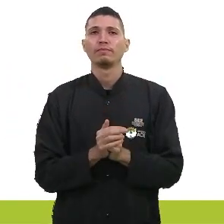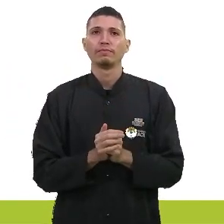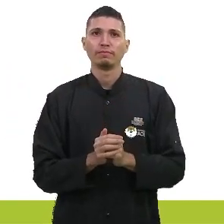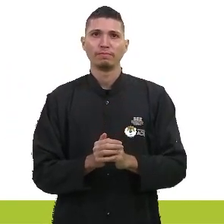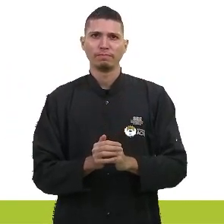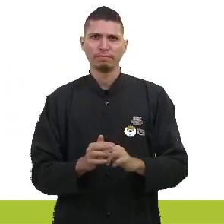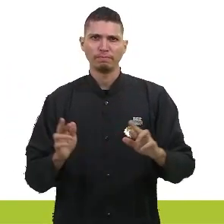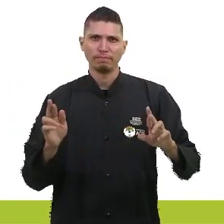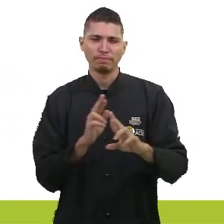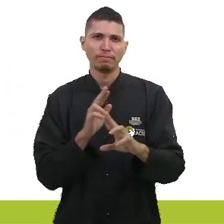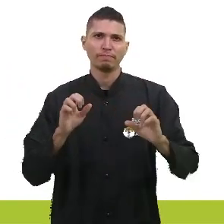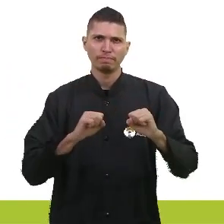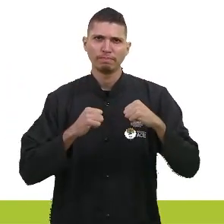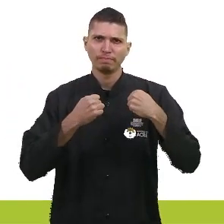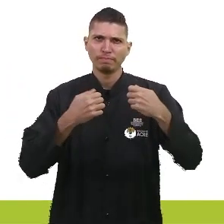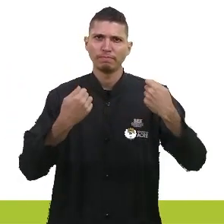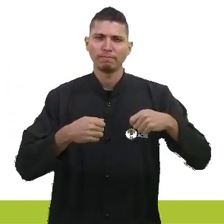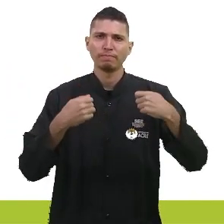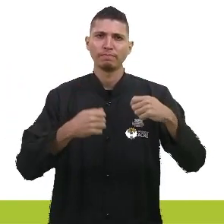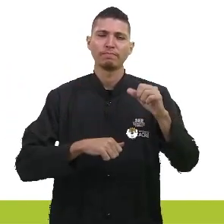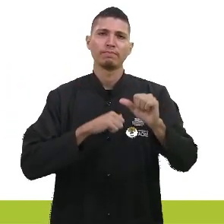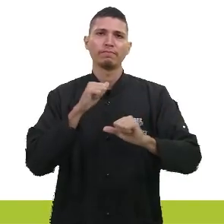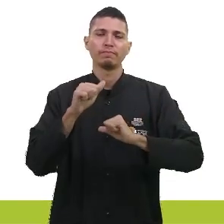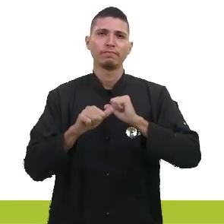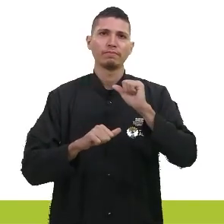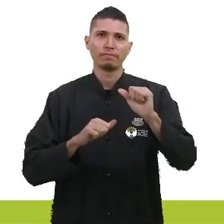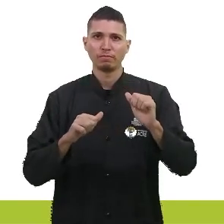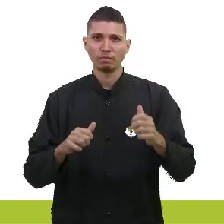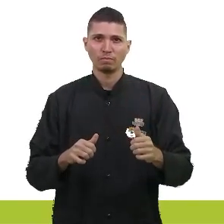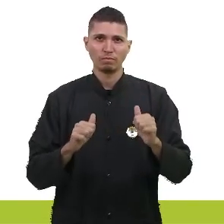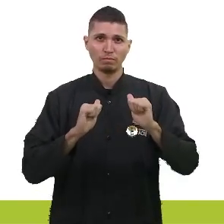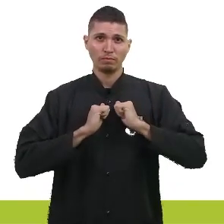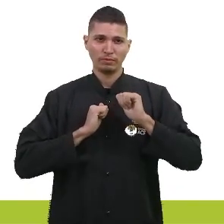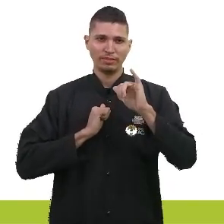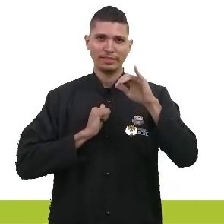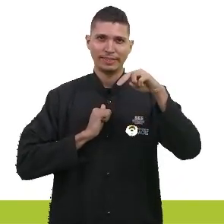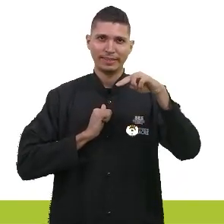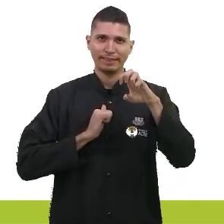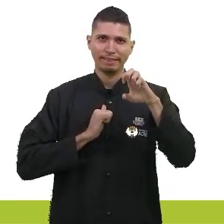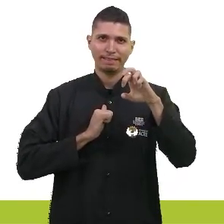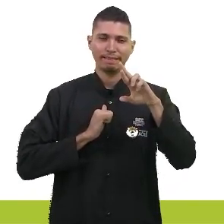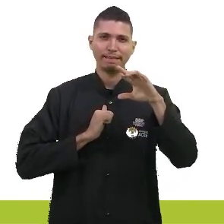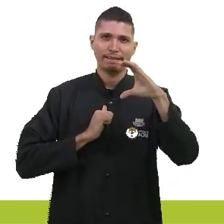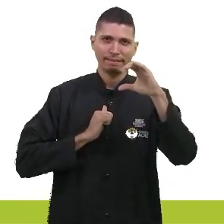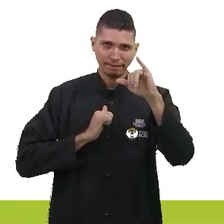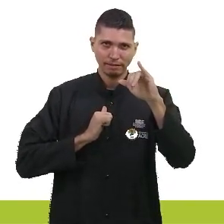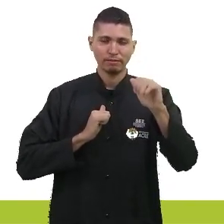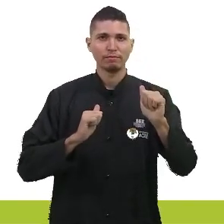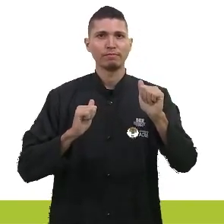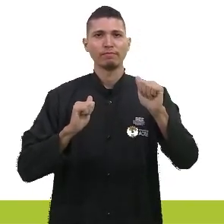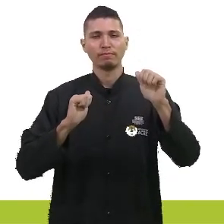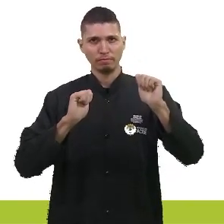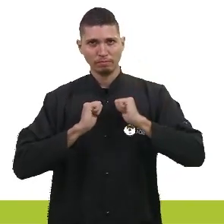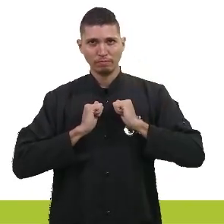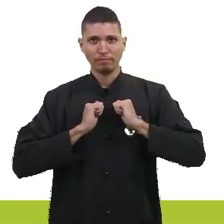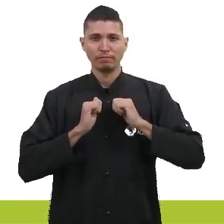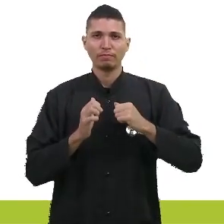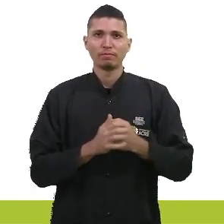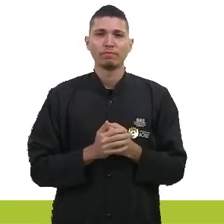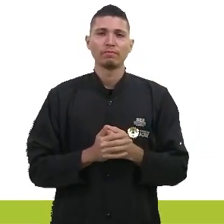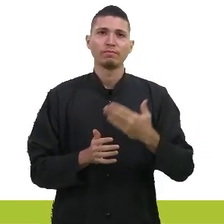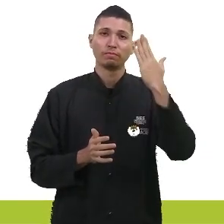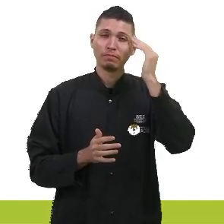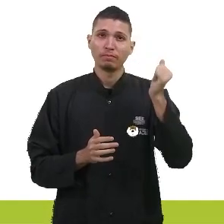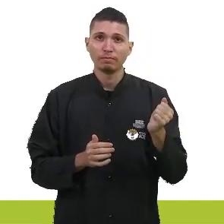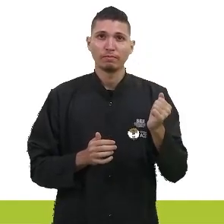da força necessária para alterar o movimento inercial dos corpos, sabemos que, e aí nós temos as alternativas.